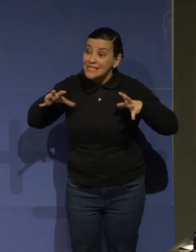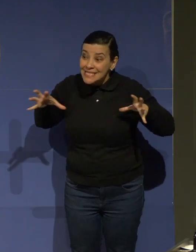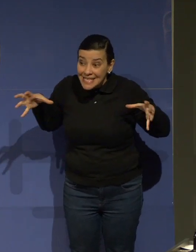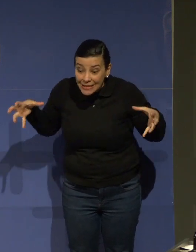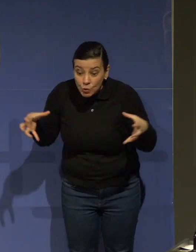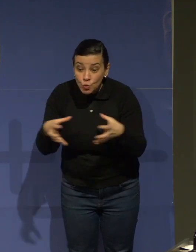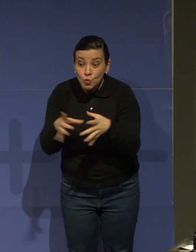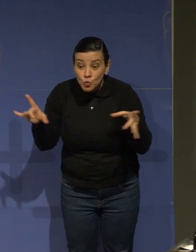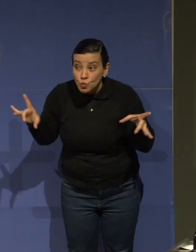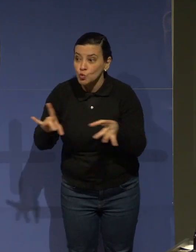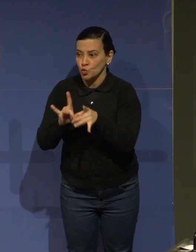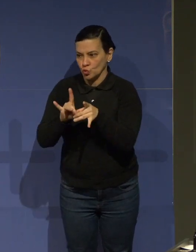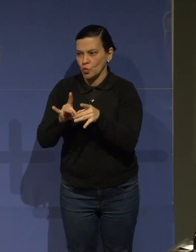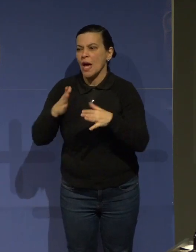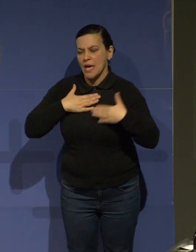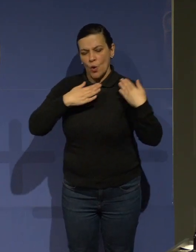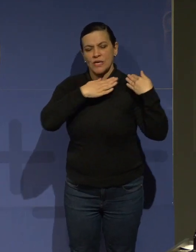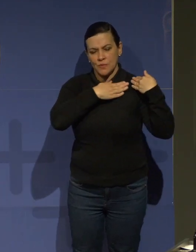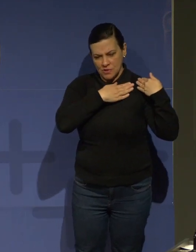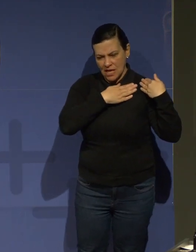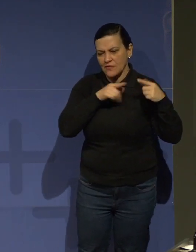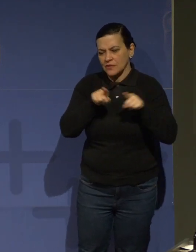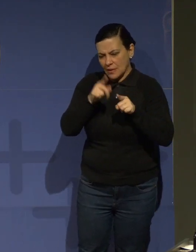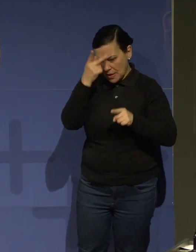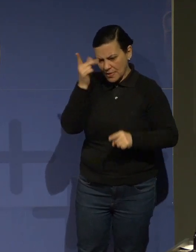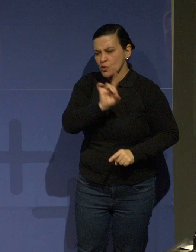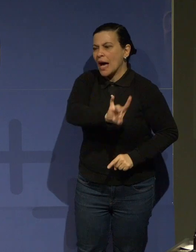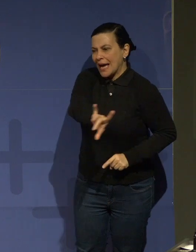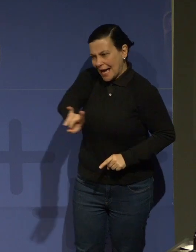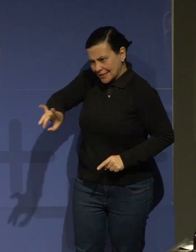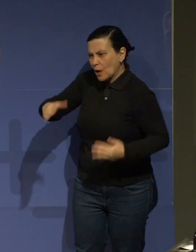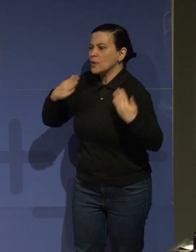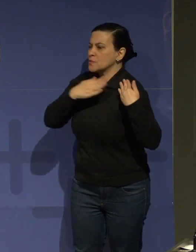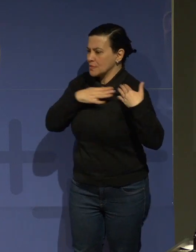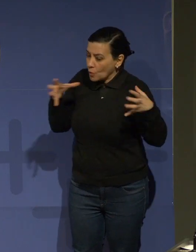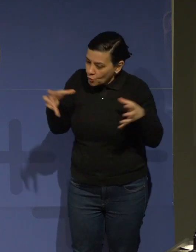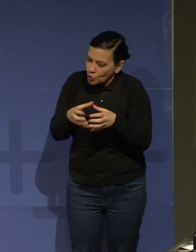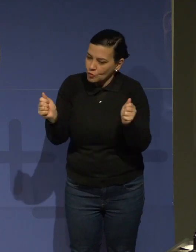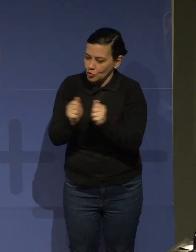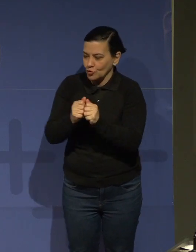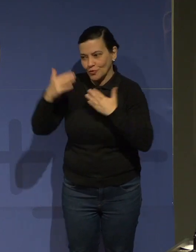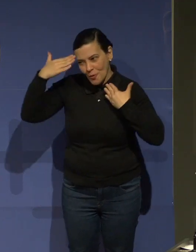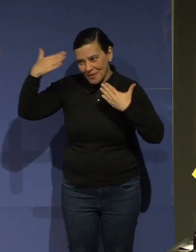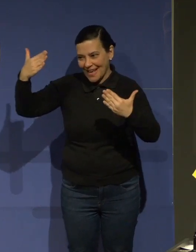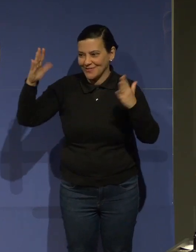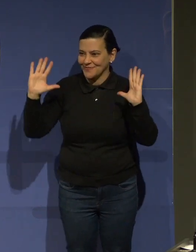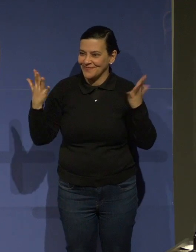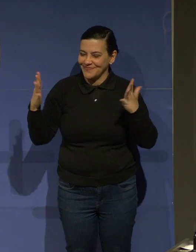você pode fazer a sua parte, mas você tem que também mostrar para as outras pessoas qual que é a parte delas também. Muito obrigado.